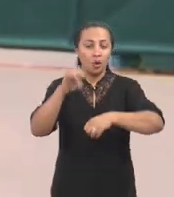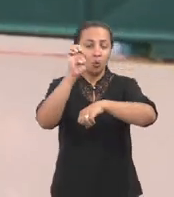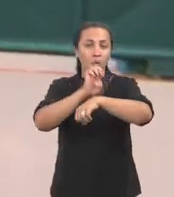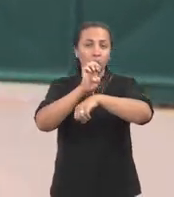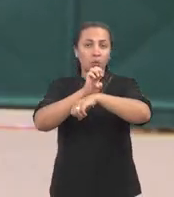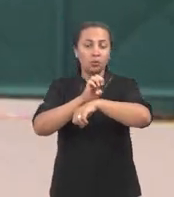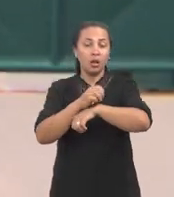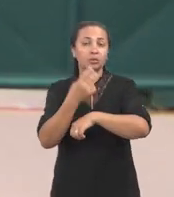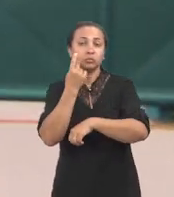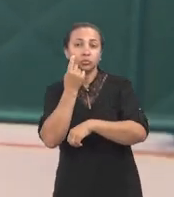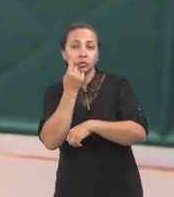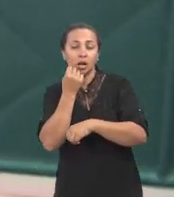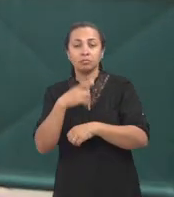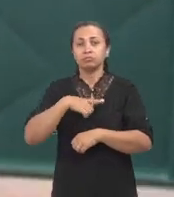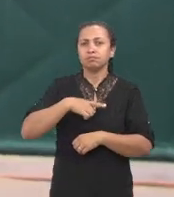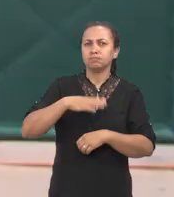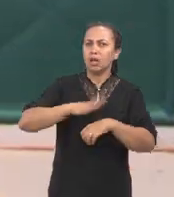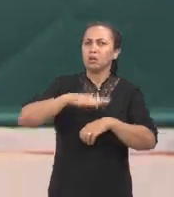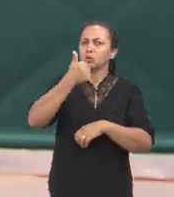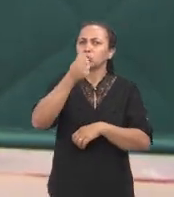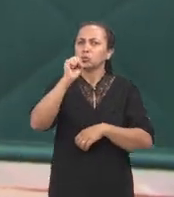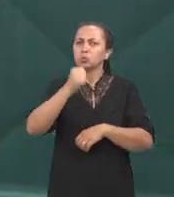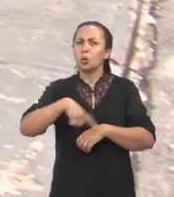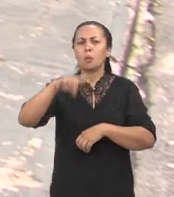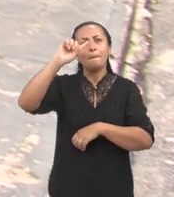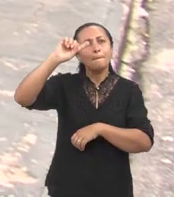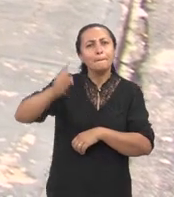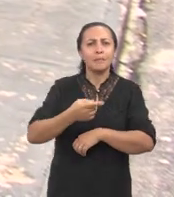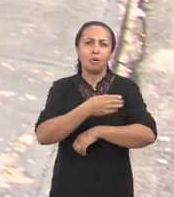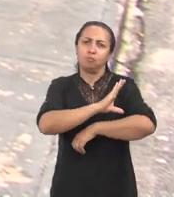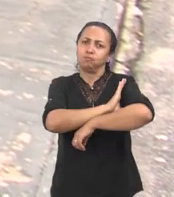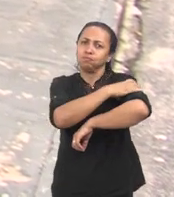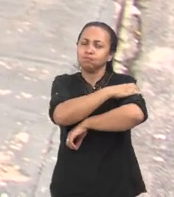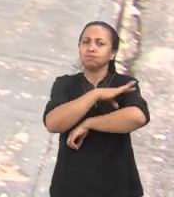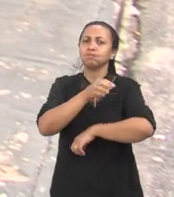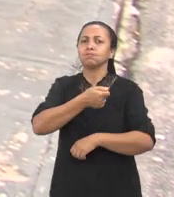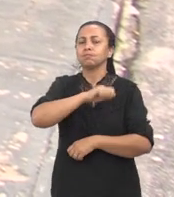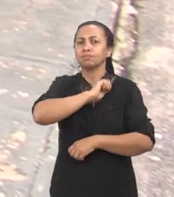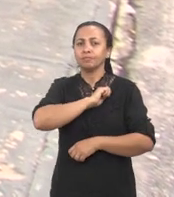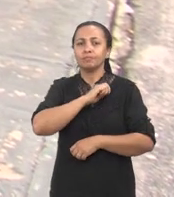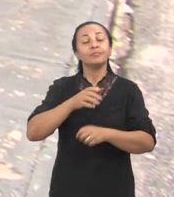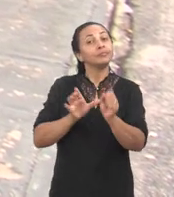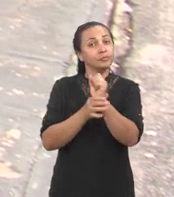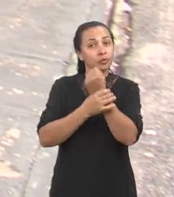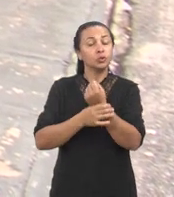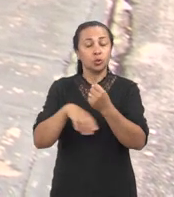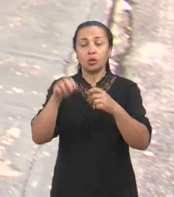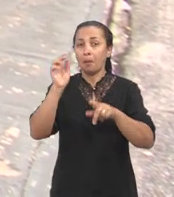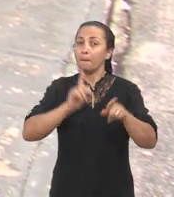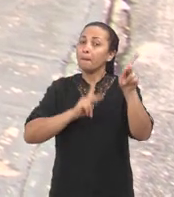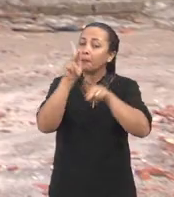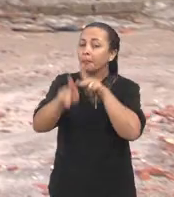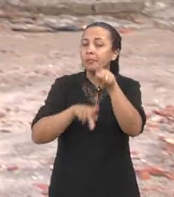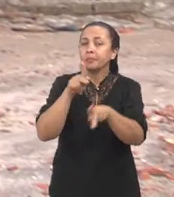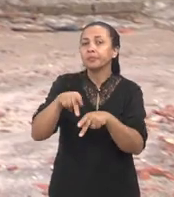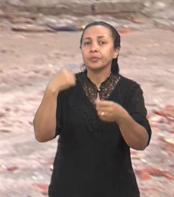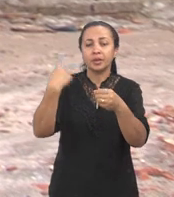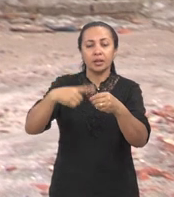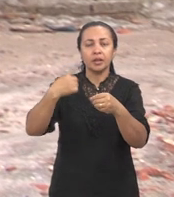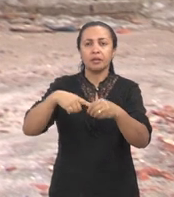e o Estado do Ceará conta com mais de 18 mil policiais militares eles têm a missão de garantir a segurança da população